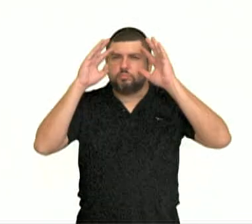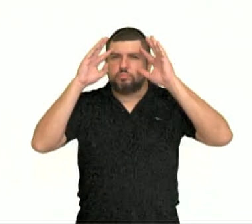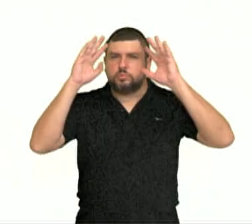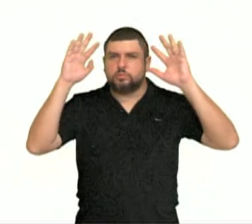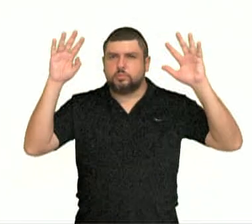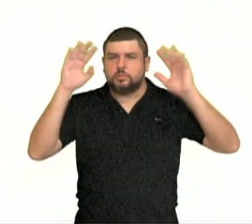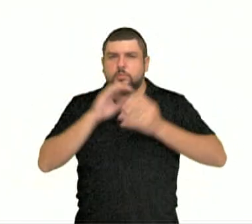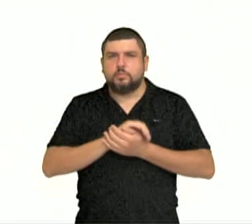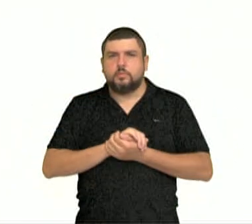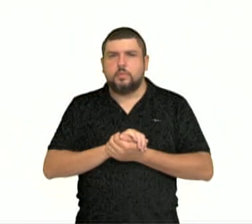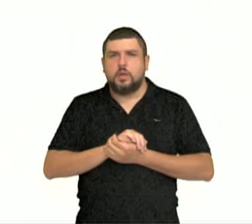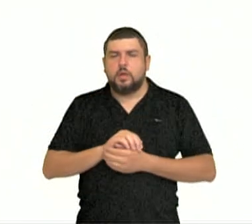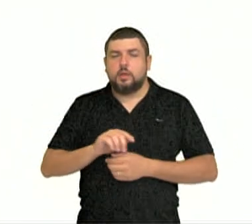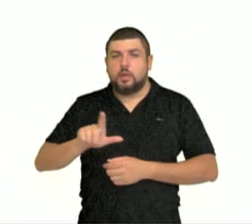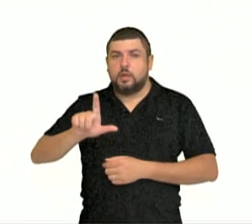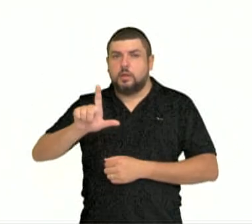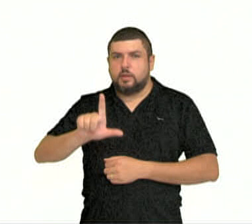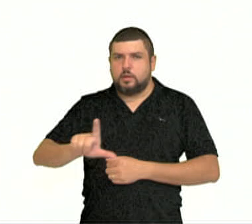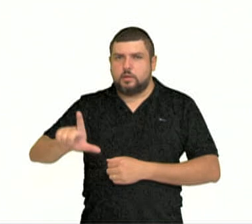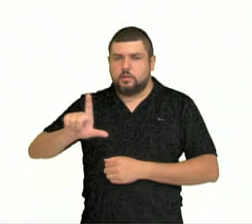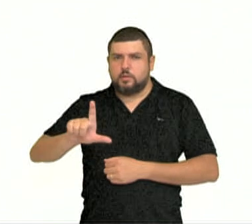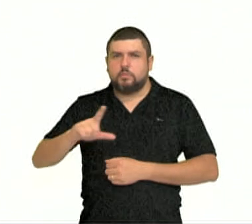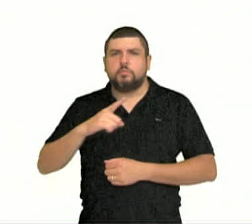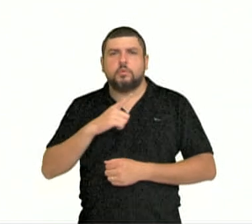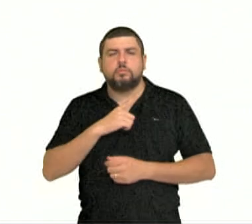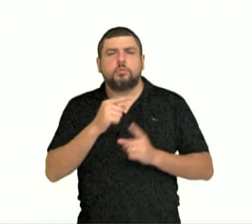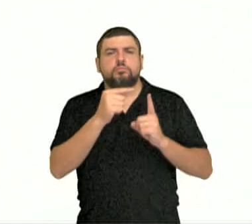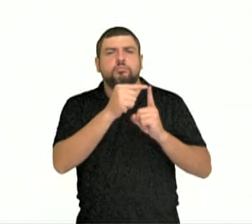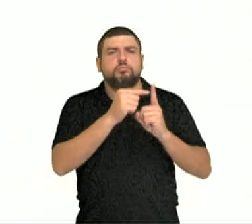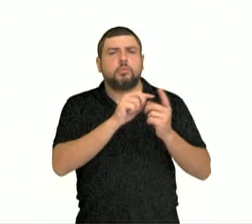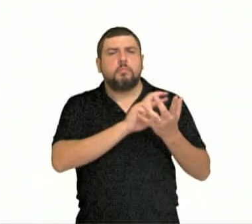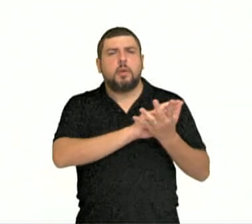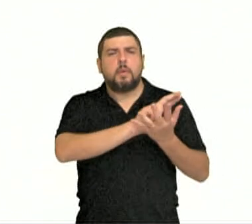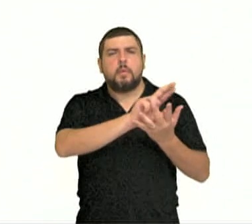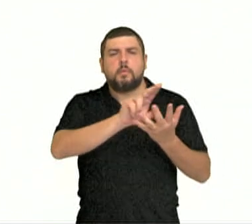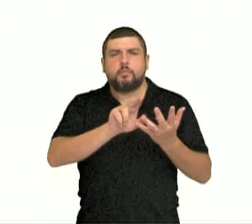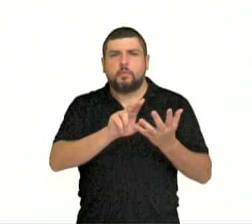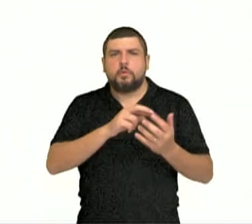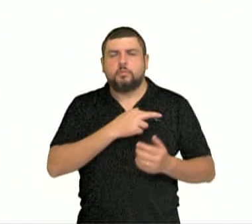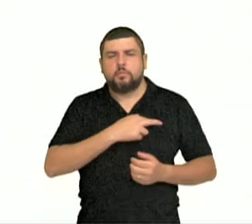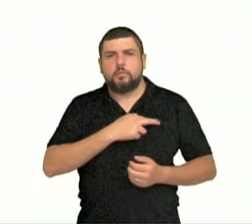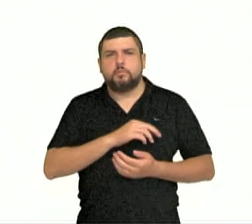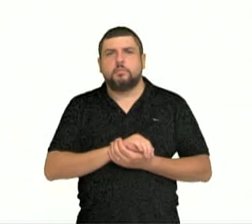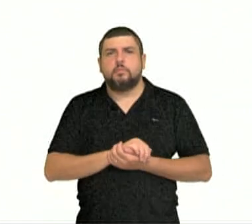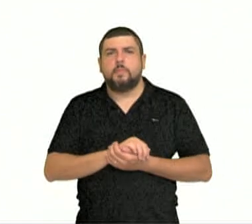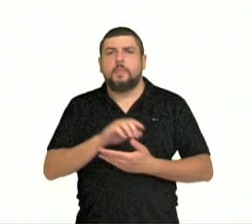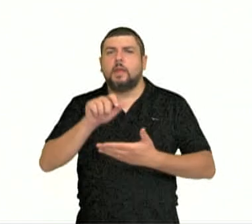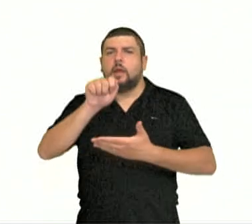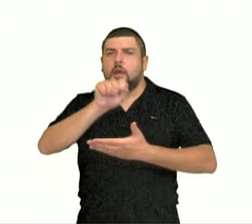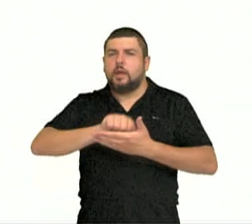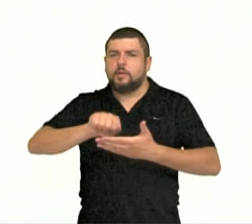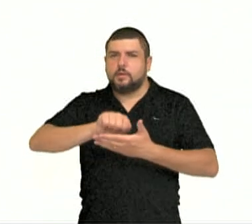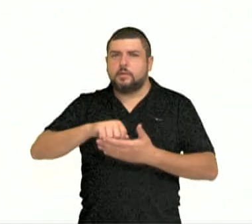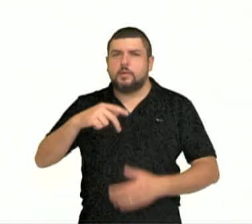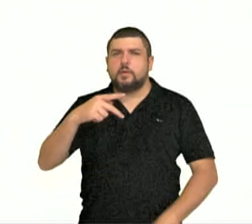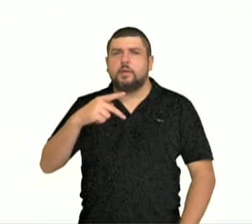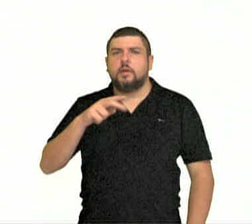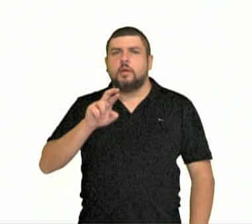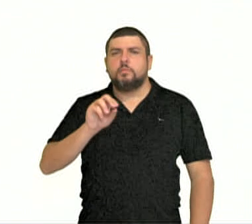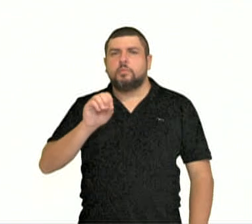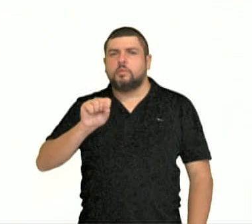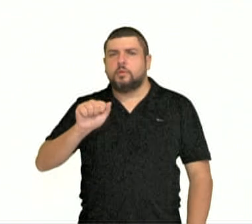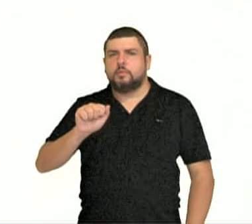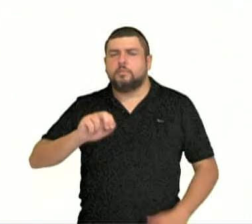da literatura, faz parte da ficção, tá? É escrito em prosa. O que é escrito em prosa, professor? É